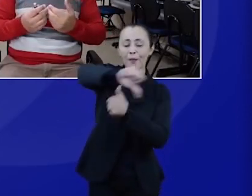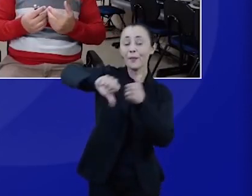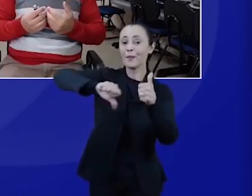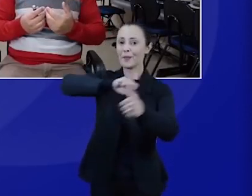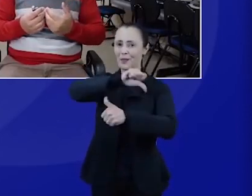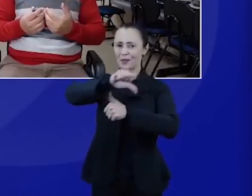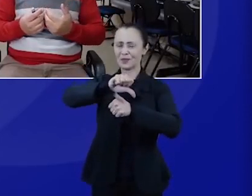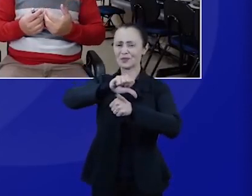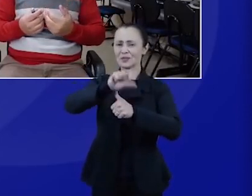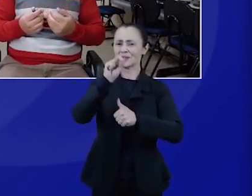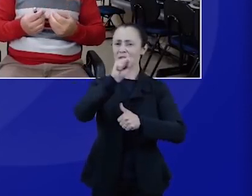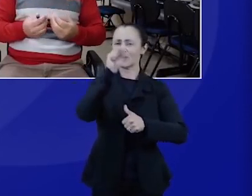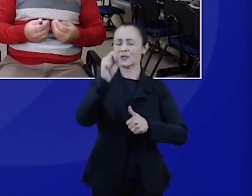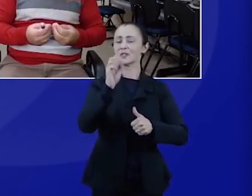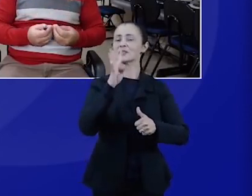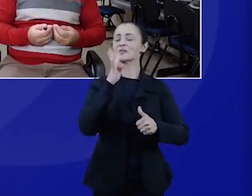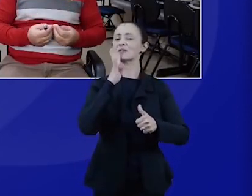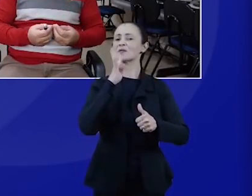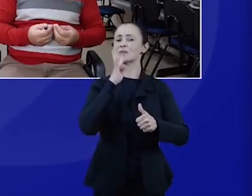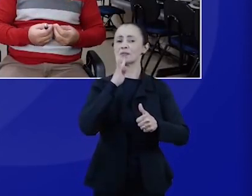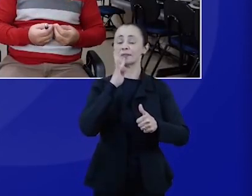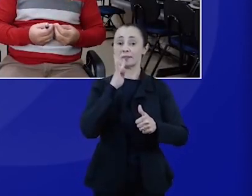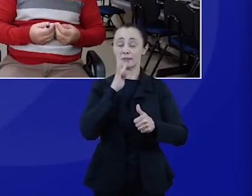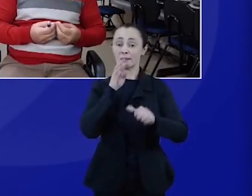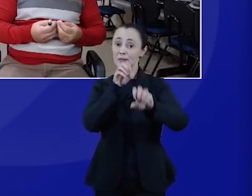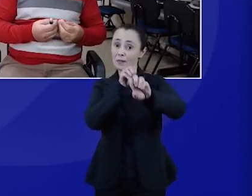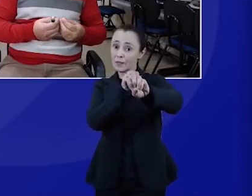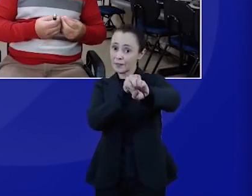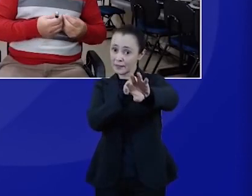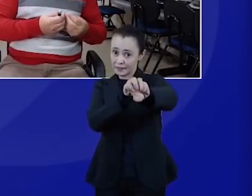nós conhecíamos como educação